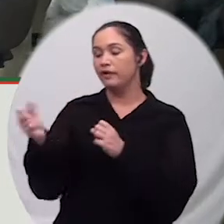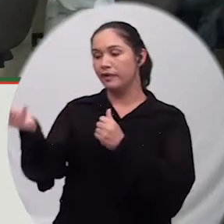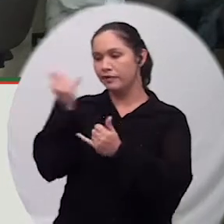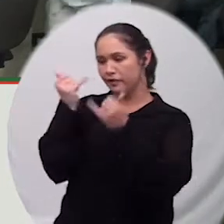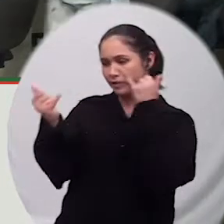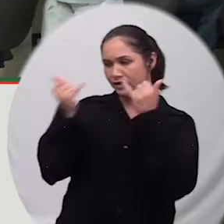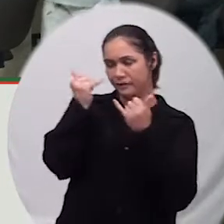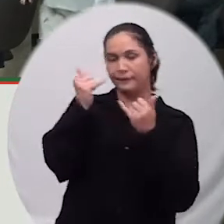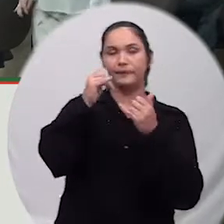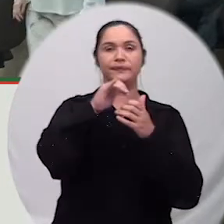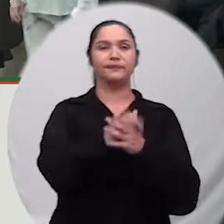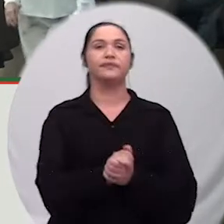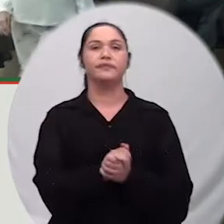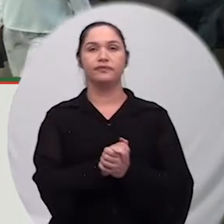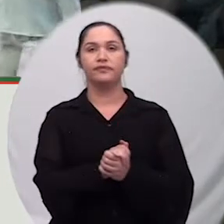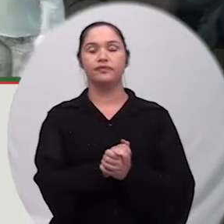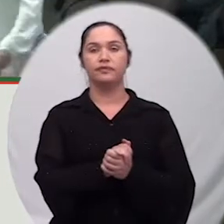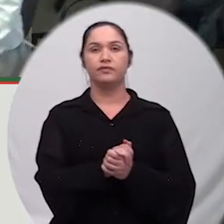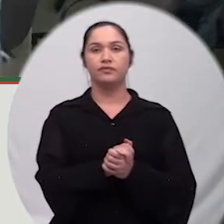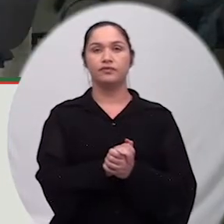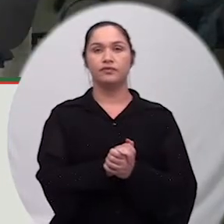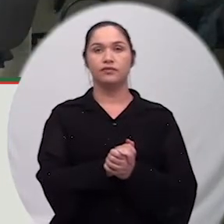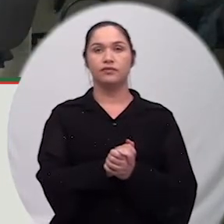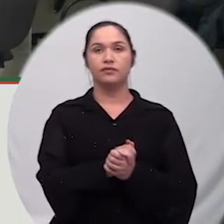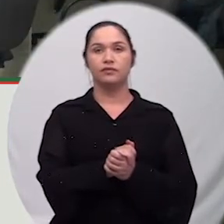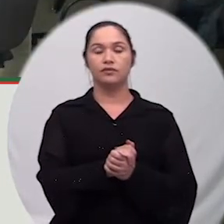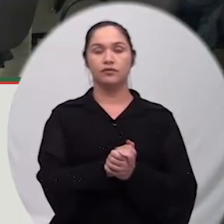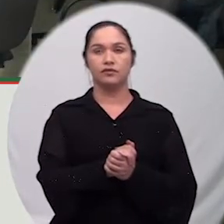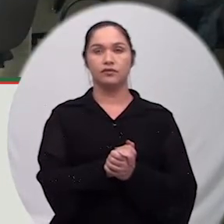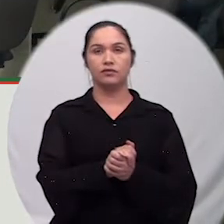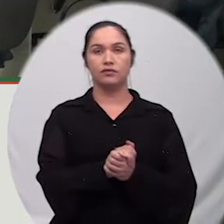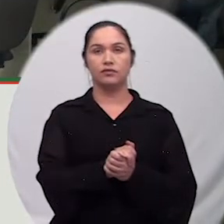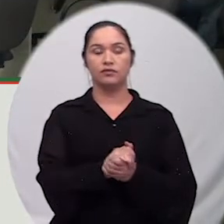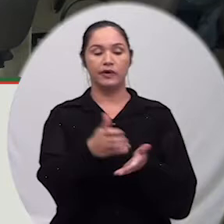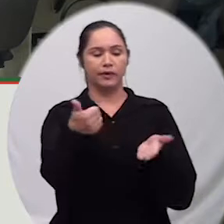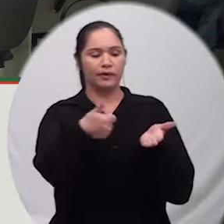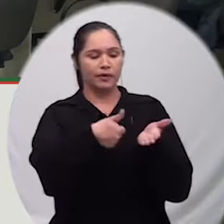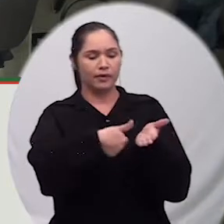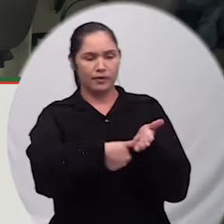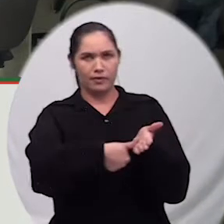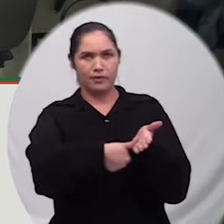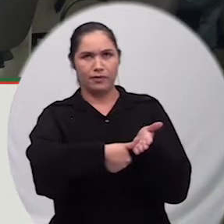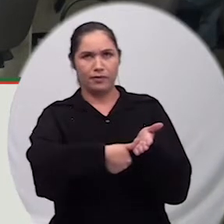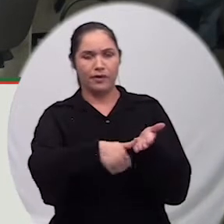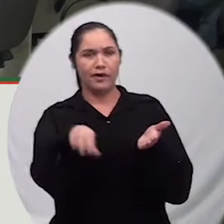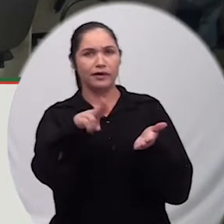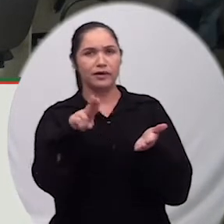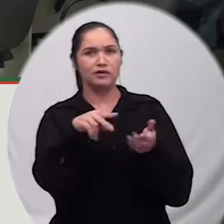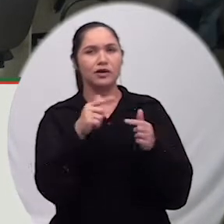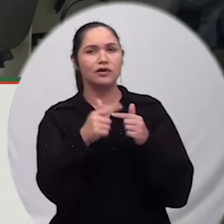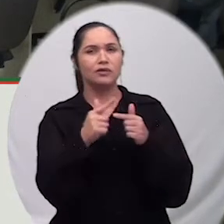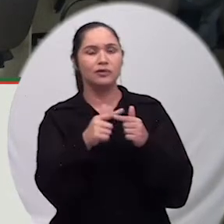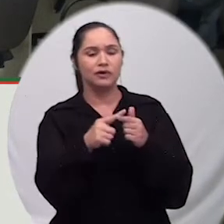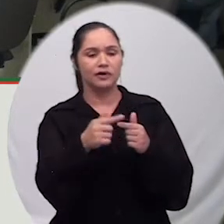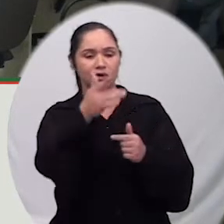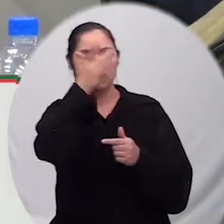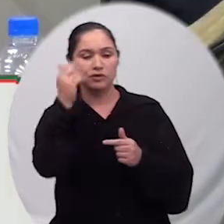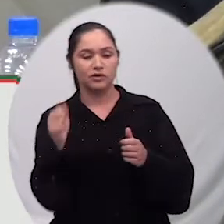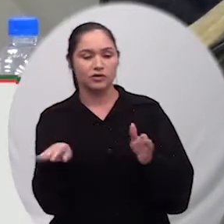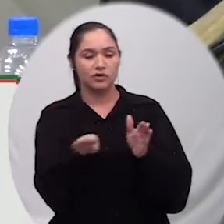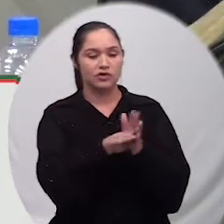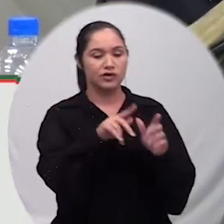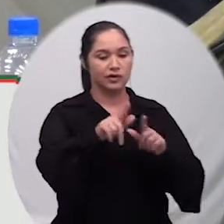seguintes informações. O registro biométrico, ponto, está sendo dispensado para alguns